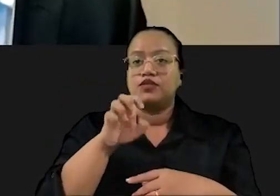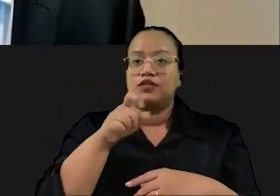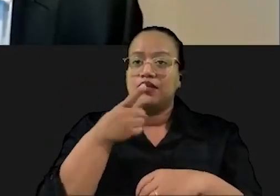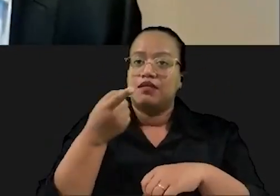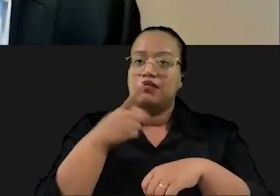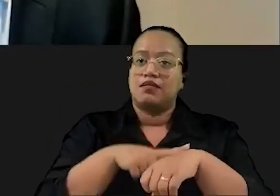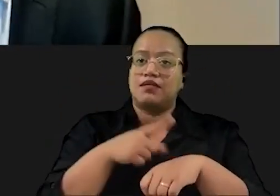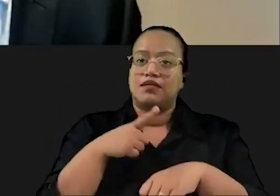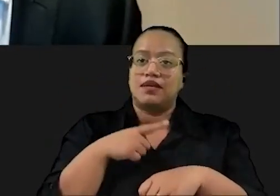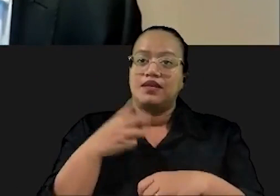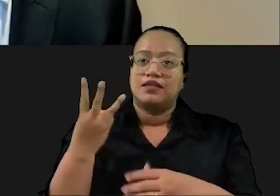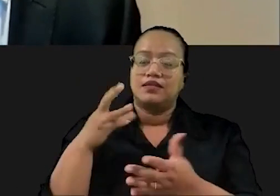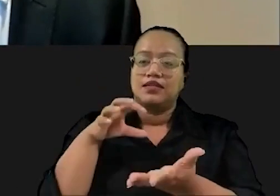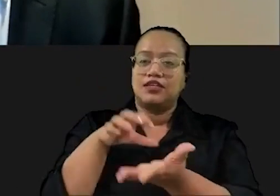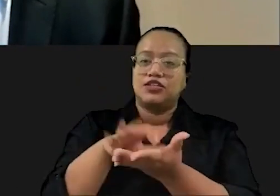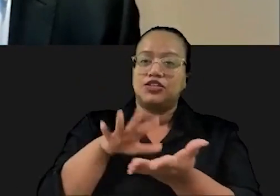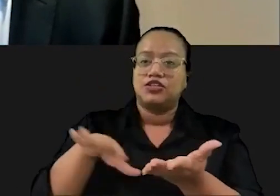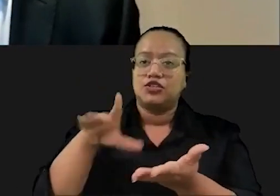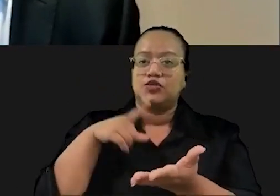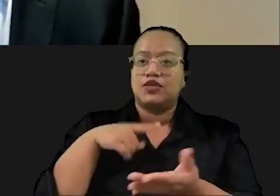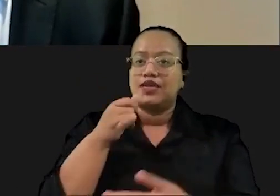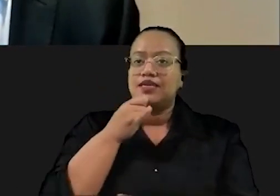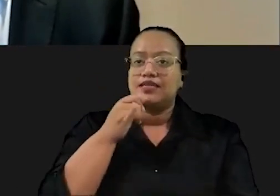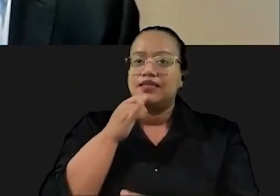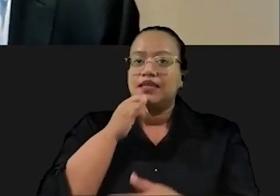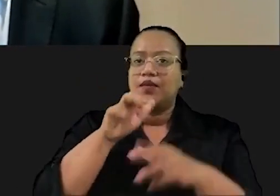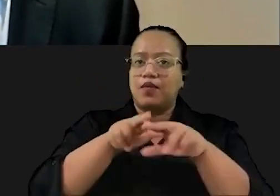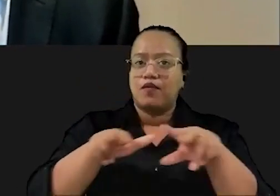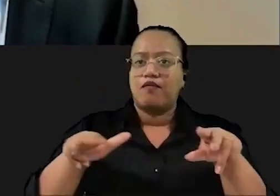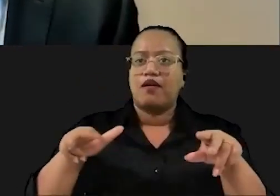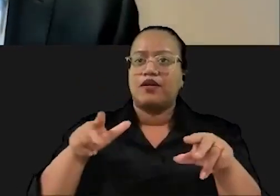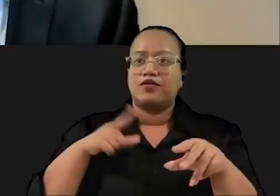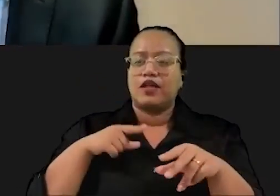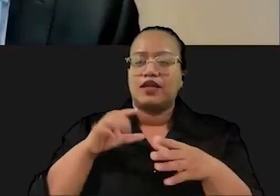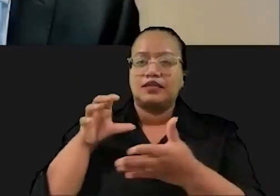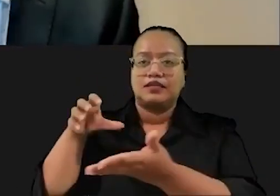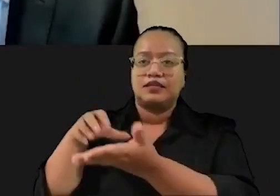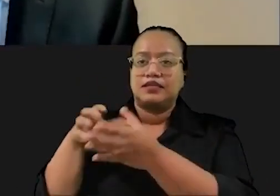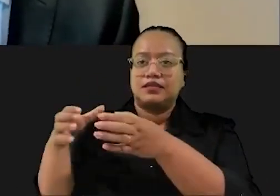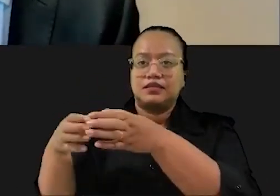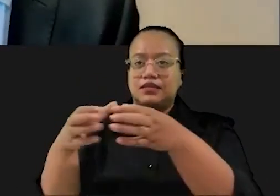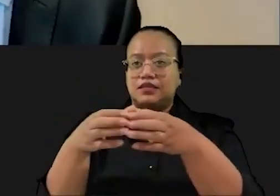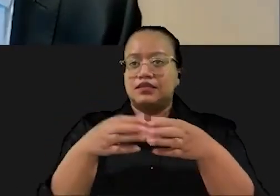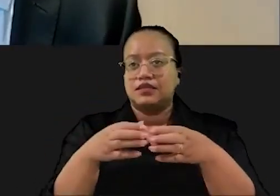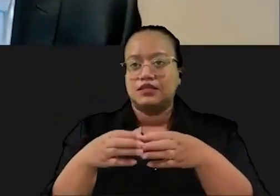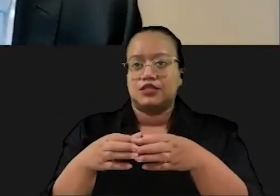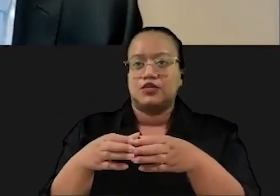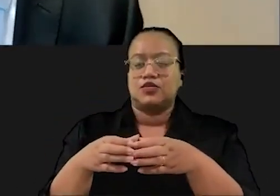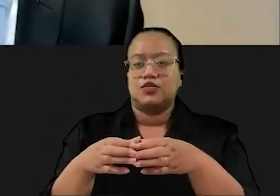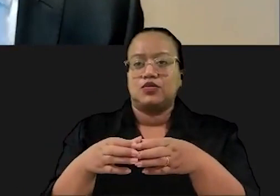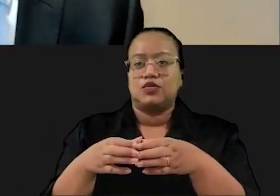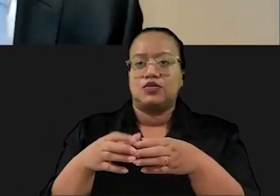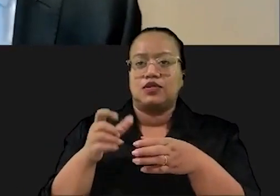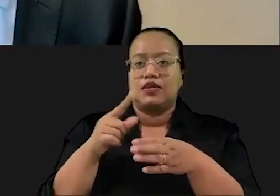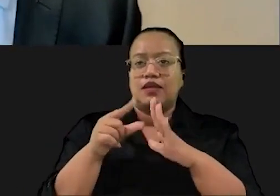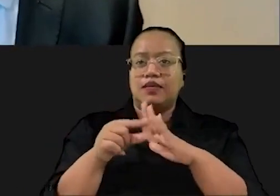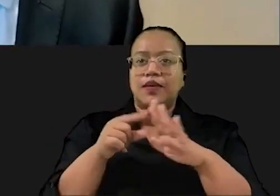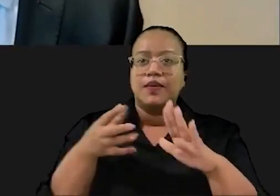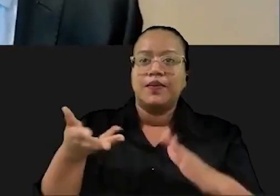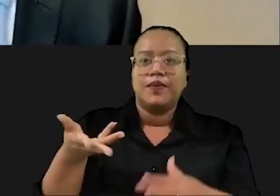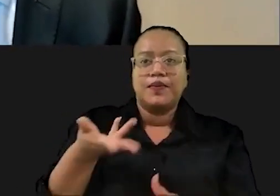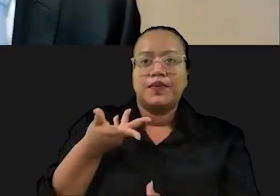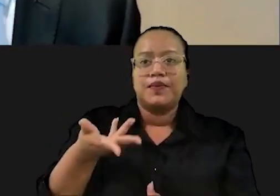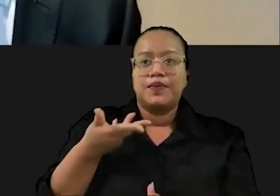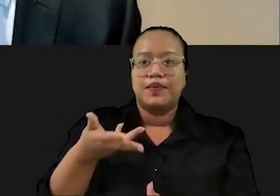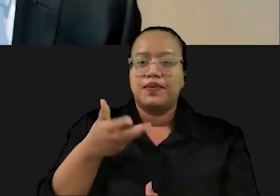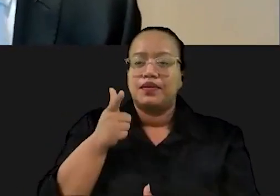exemplos de setores que foram, vamos dizer assim, que os processos passaram a andar de forma muito mais rápida por causa